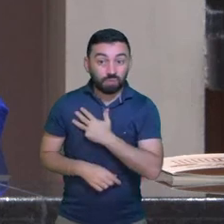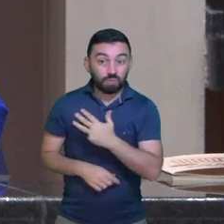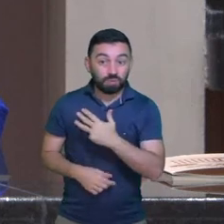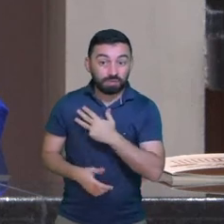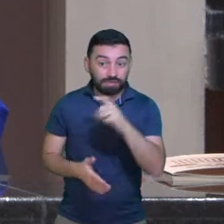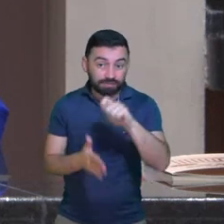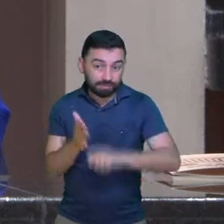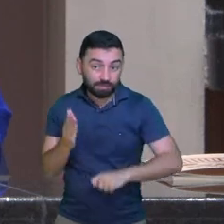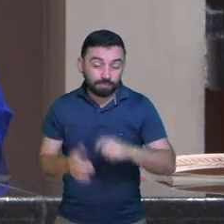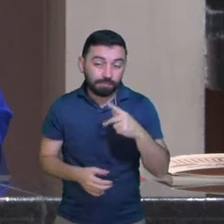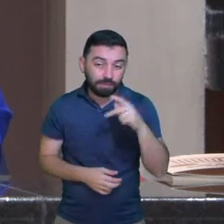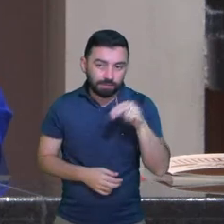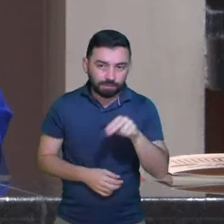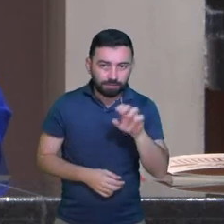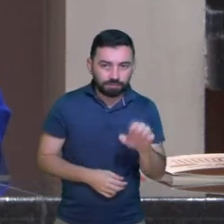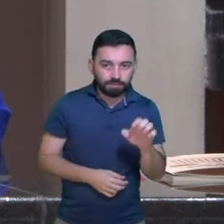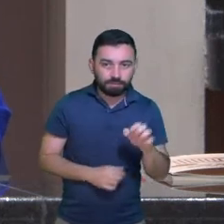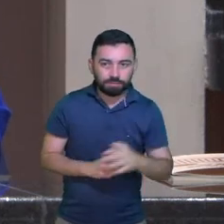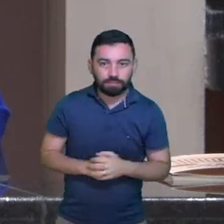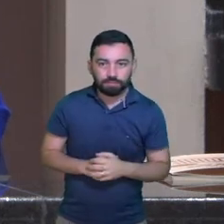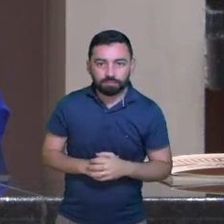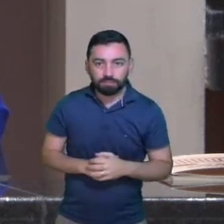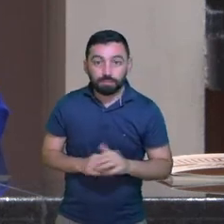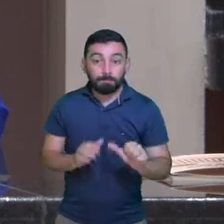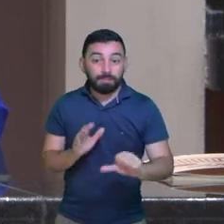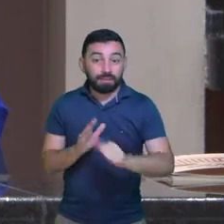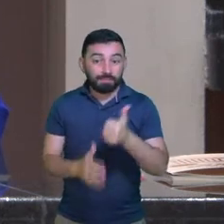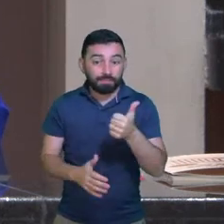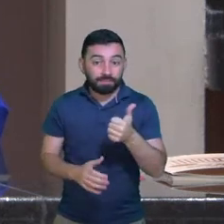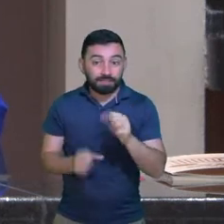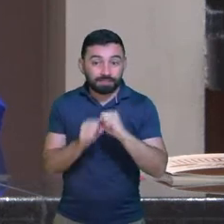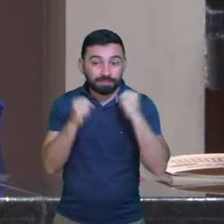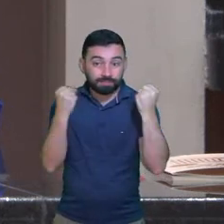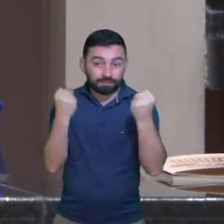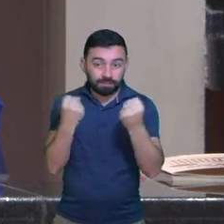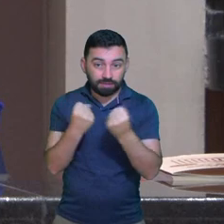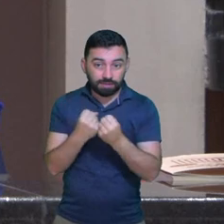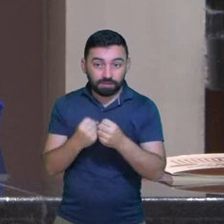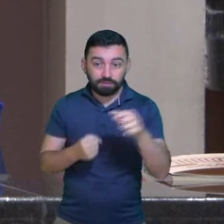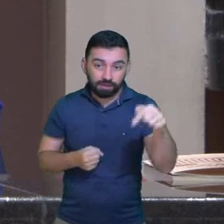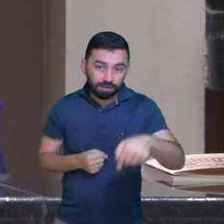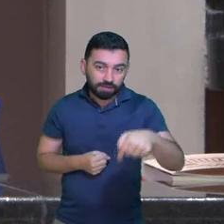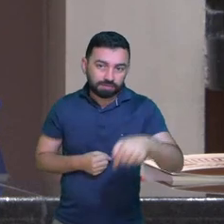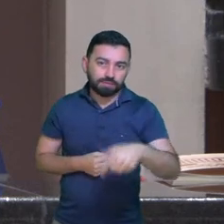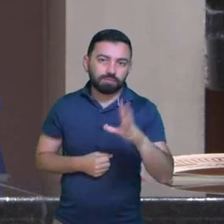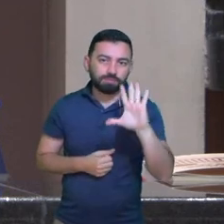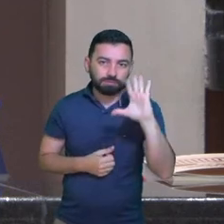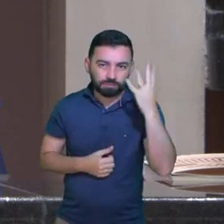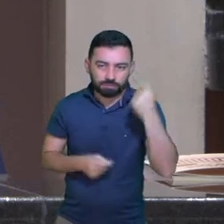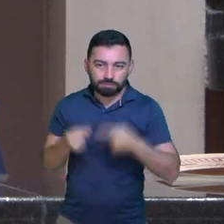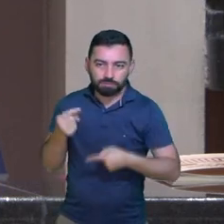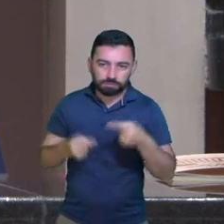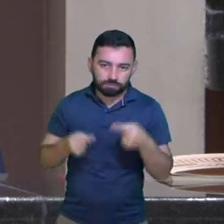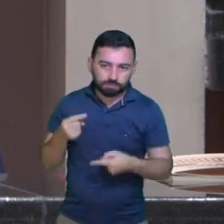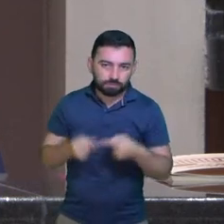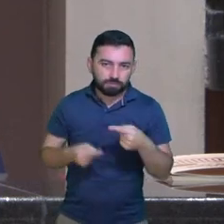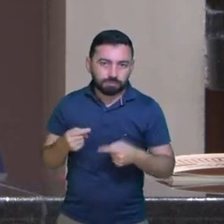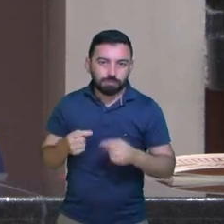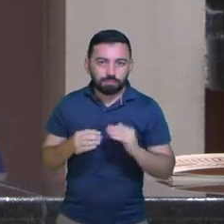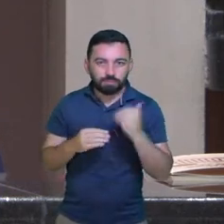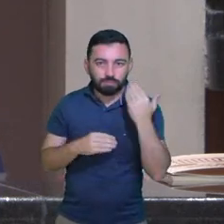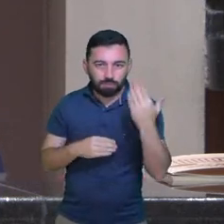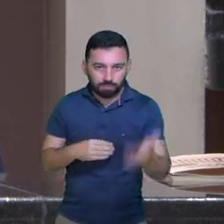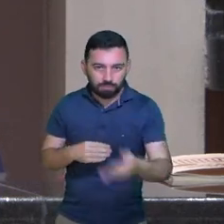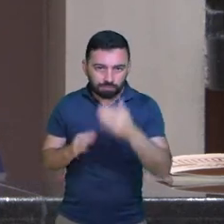pne para enviar pro congresso o primeiro seminário do Brasil estava acontecendo aqui para discutir o próximo Plano